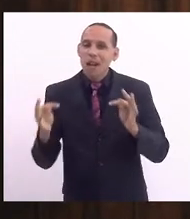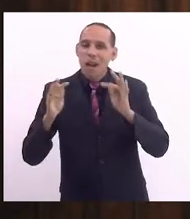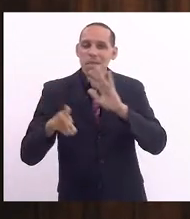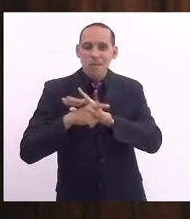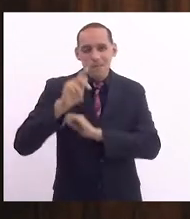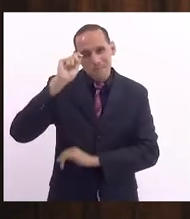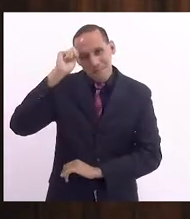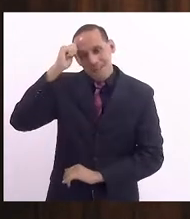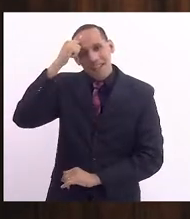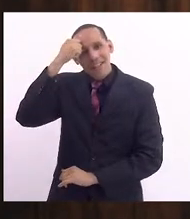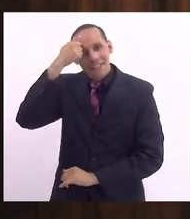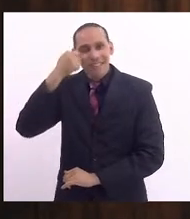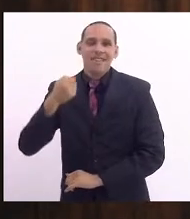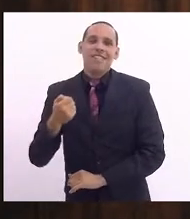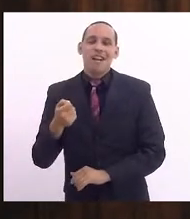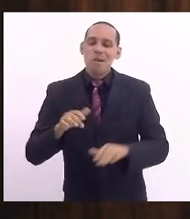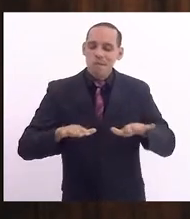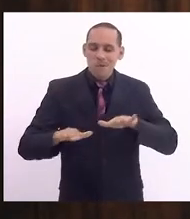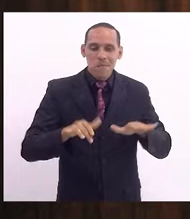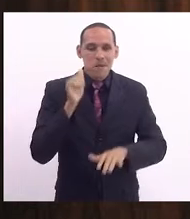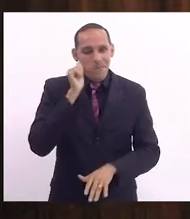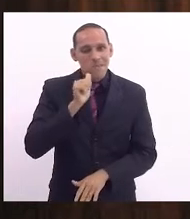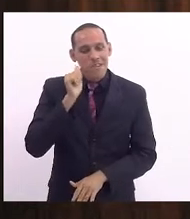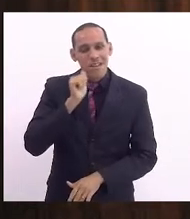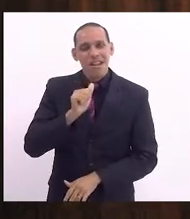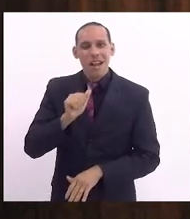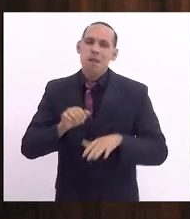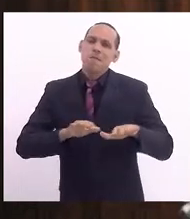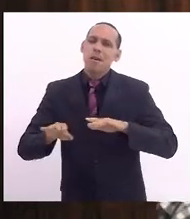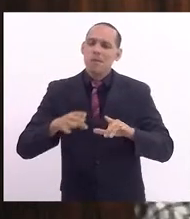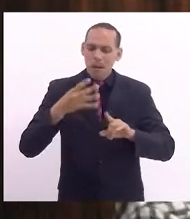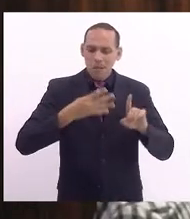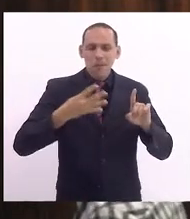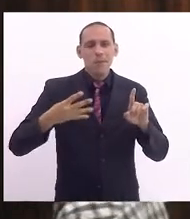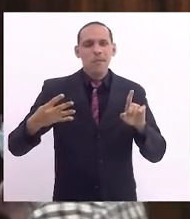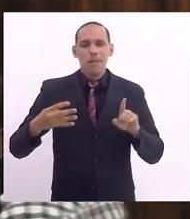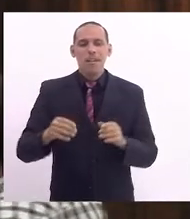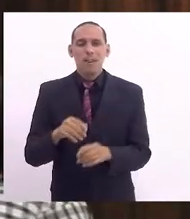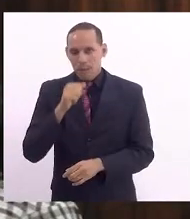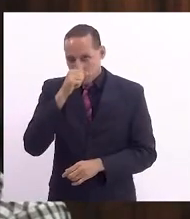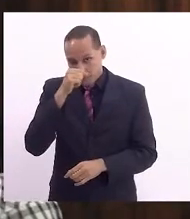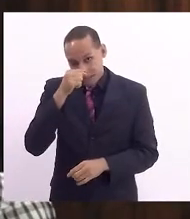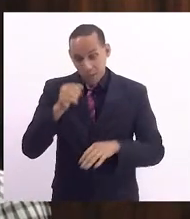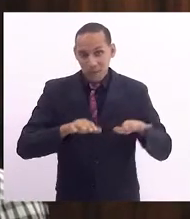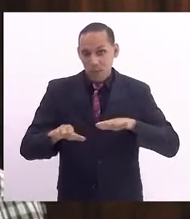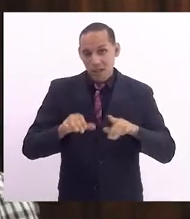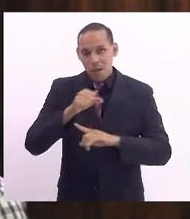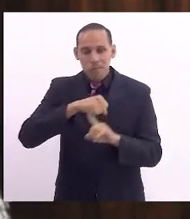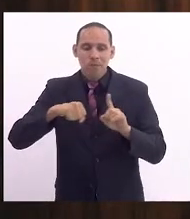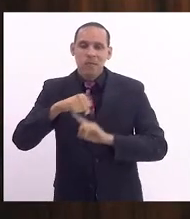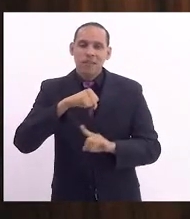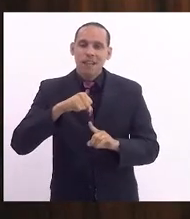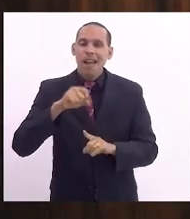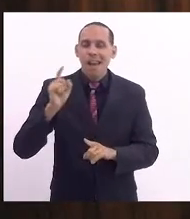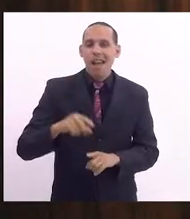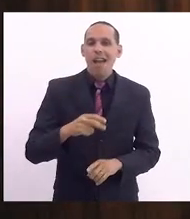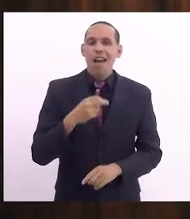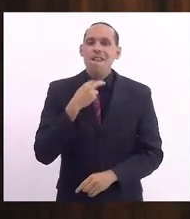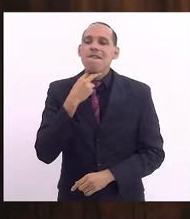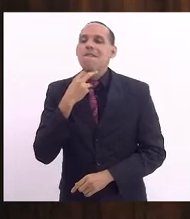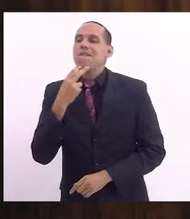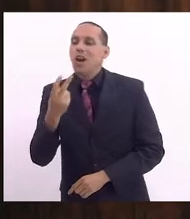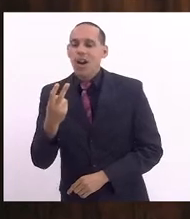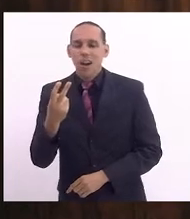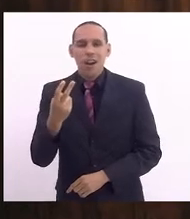pretas, tecnologia do movimento de mulheres, do movimento LGBT, dos movimentos sociais. Essas são vozes